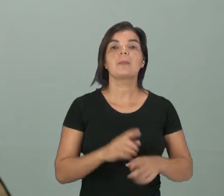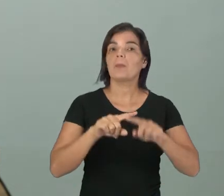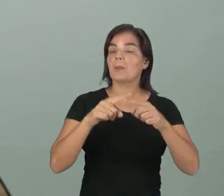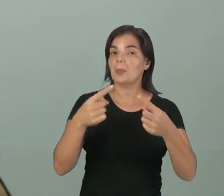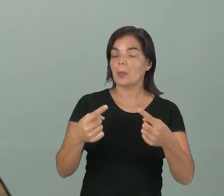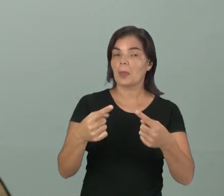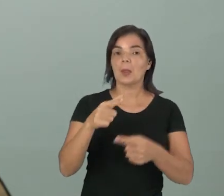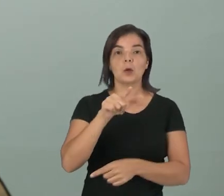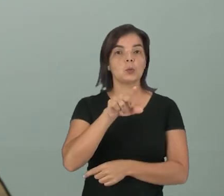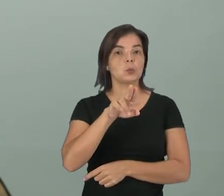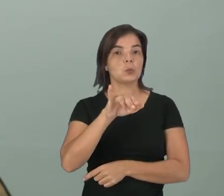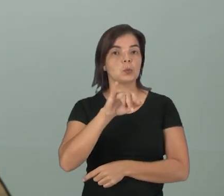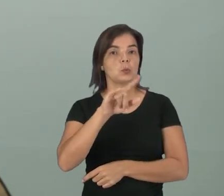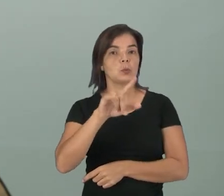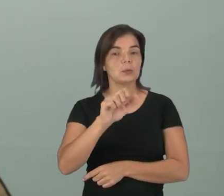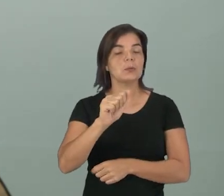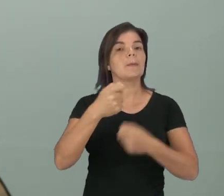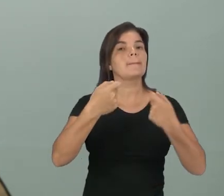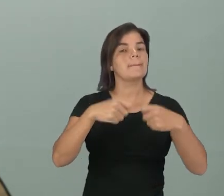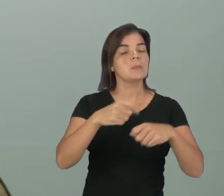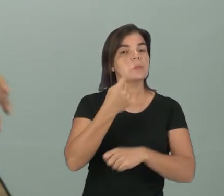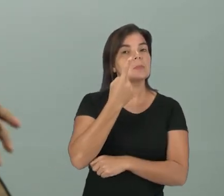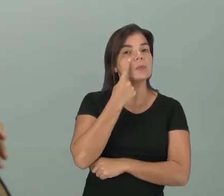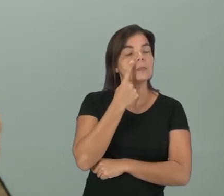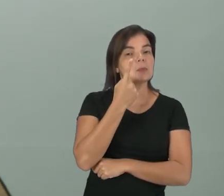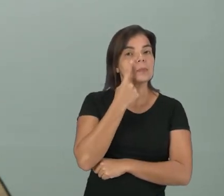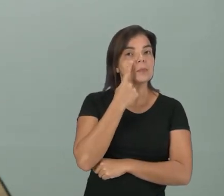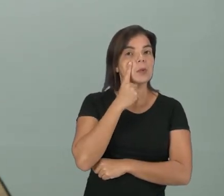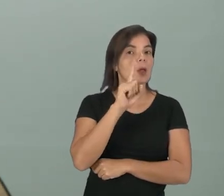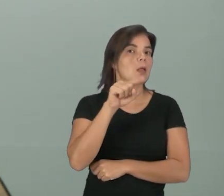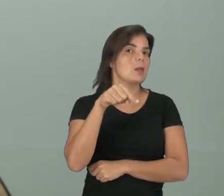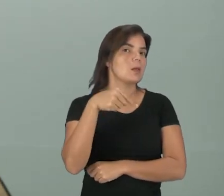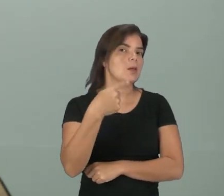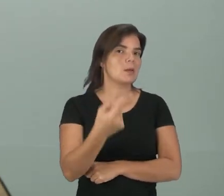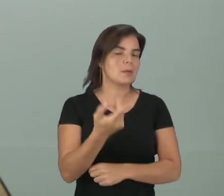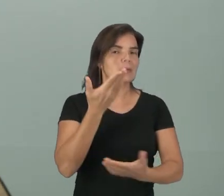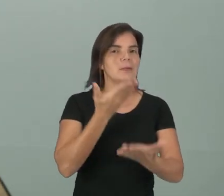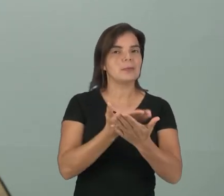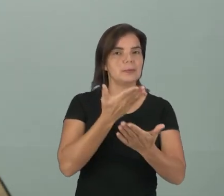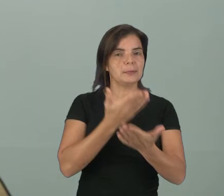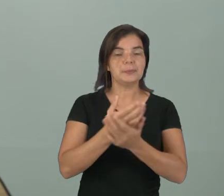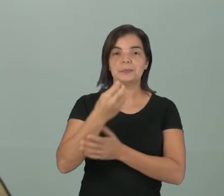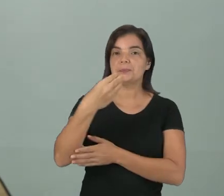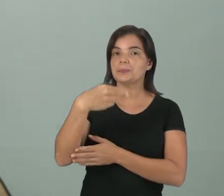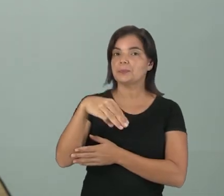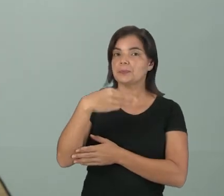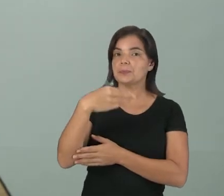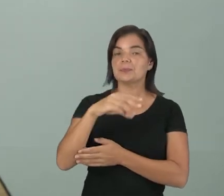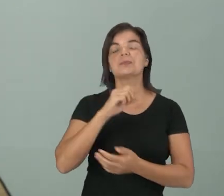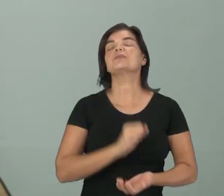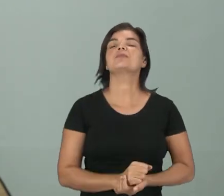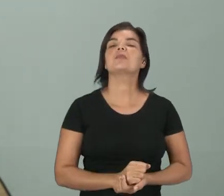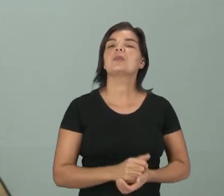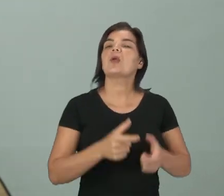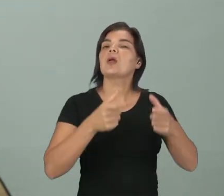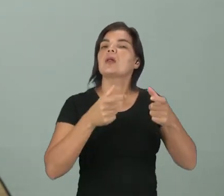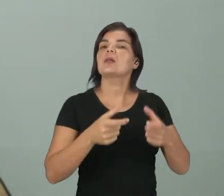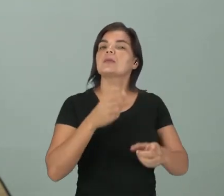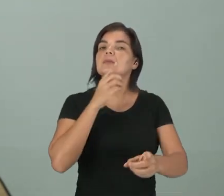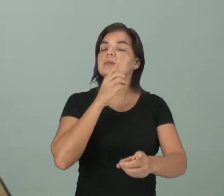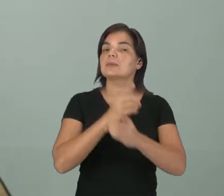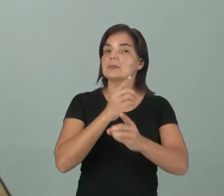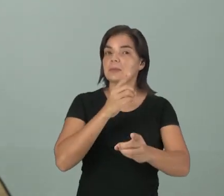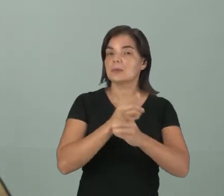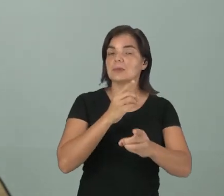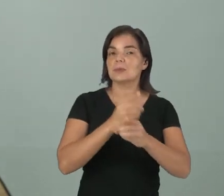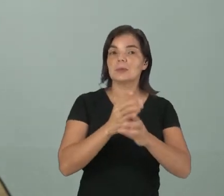Mas a Luísa precisa descobrir, depois dessa aula de matemática, em